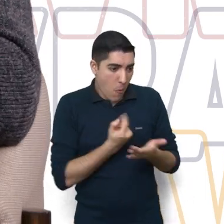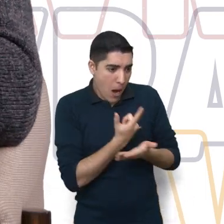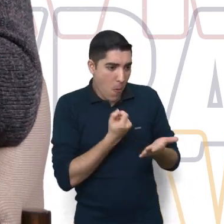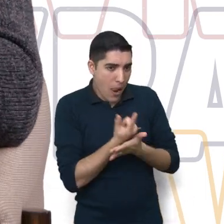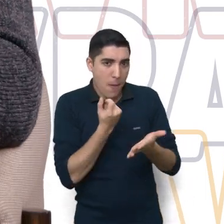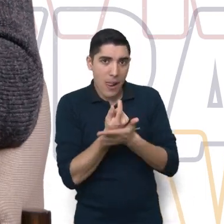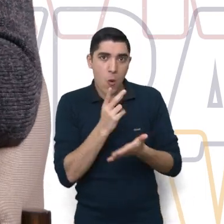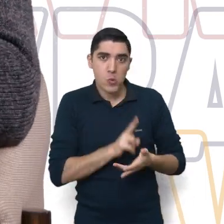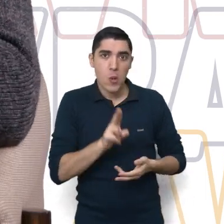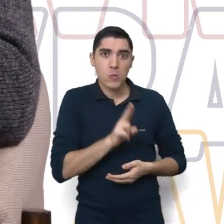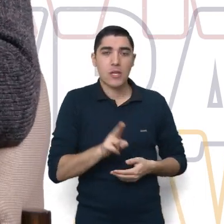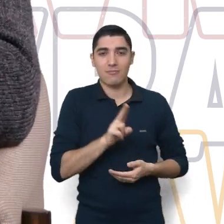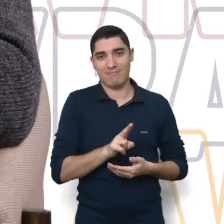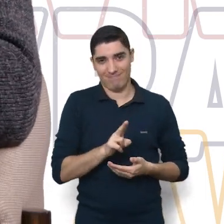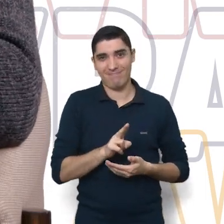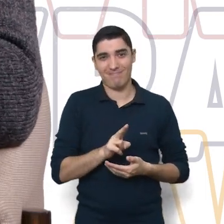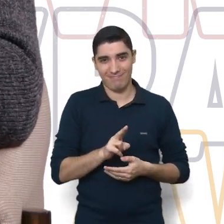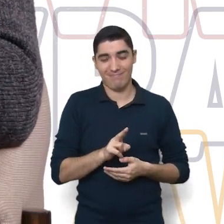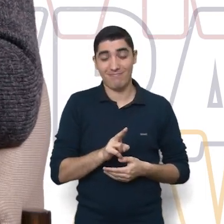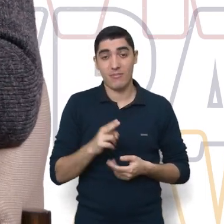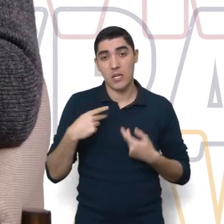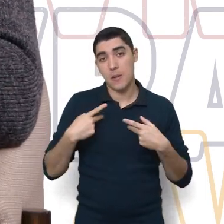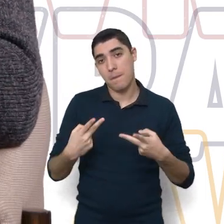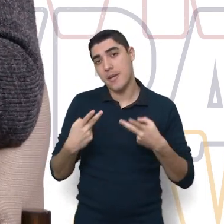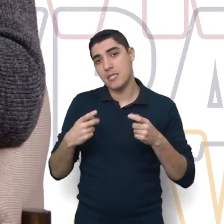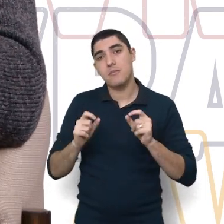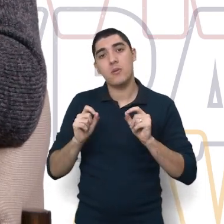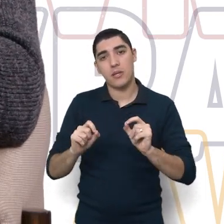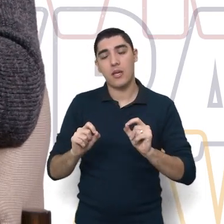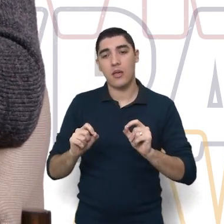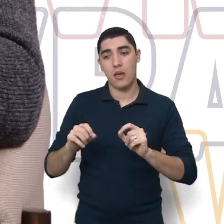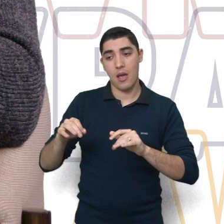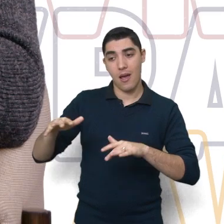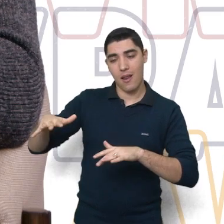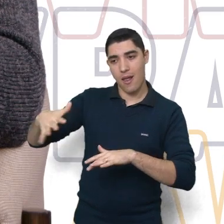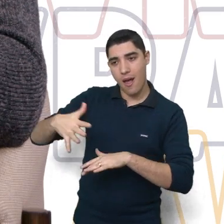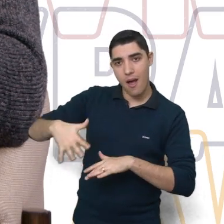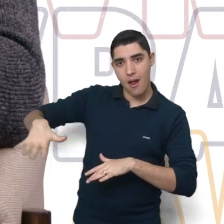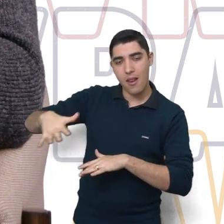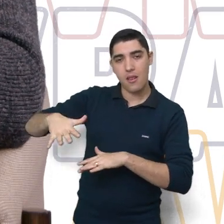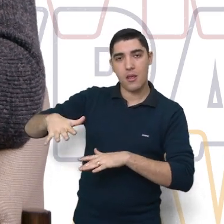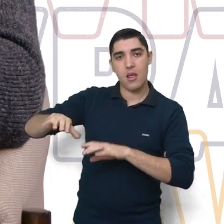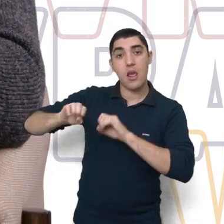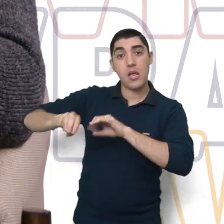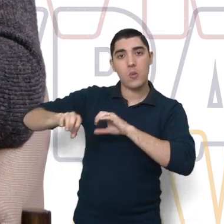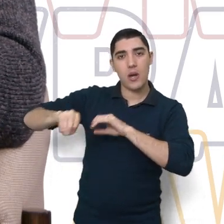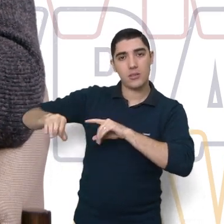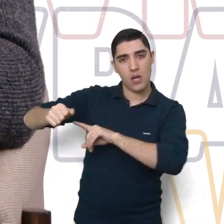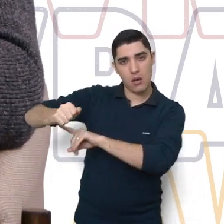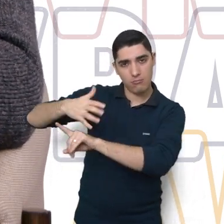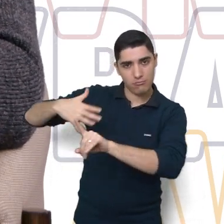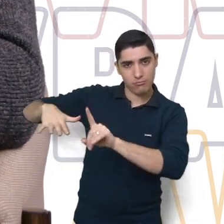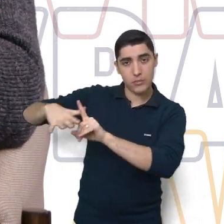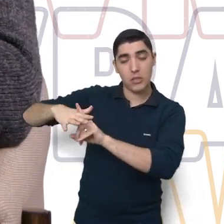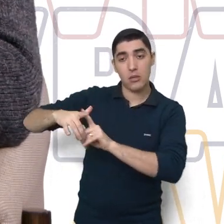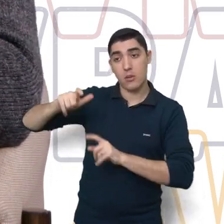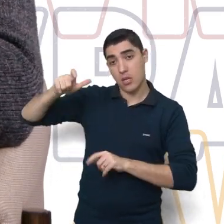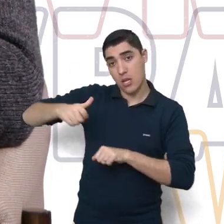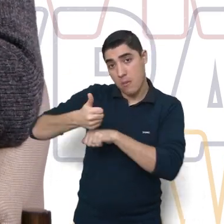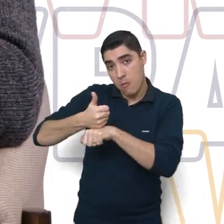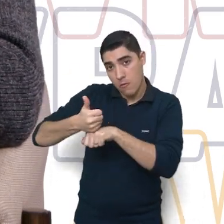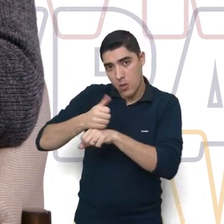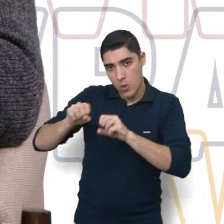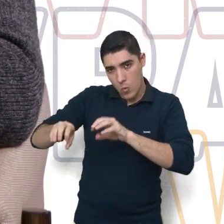eu vejo que na parte de educação ambiental o profissional ele Tem trabalhado bem né